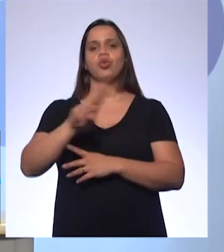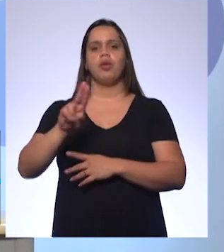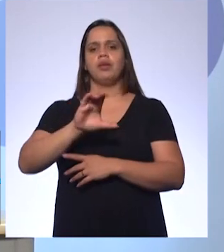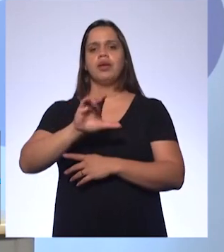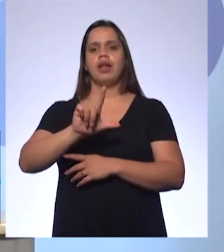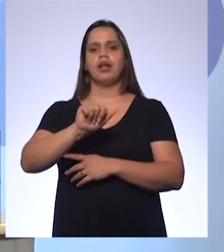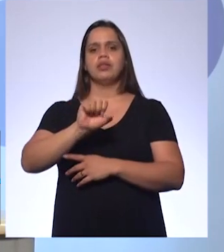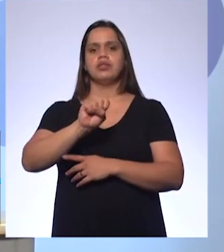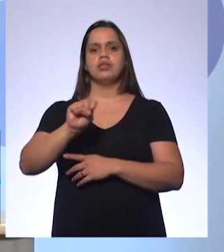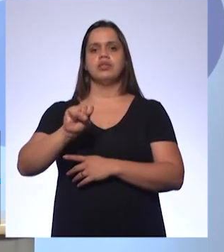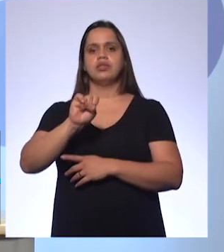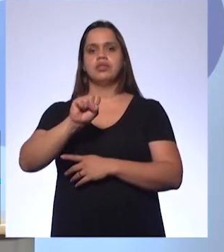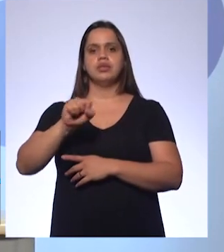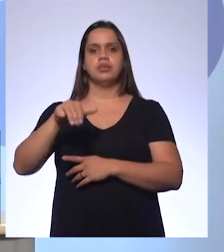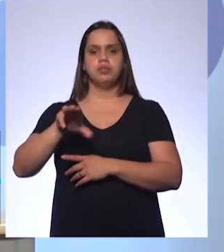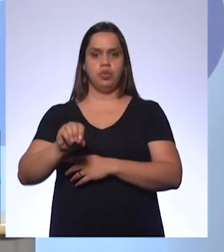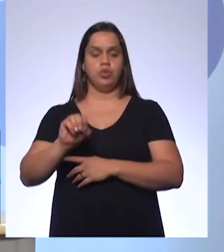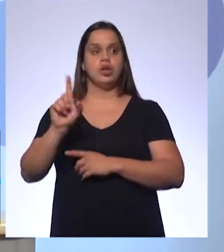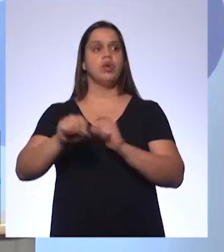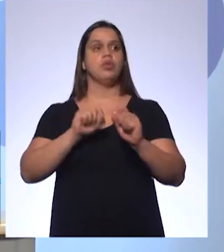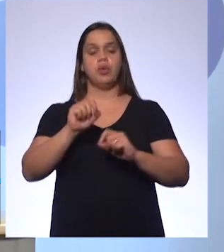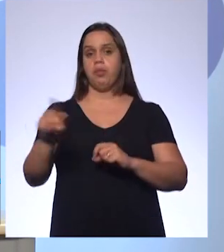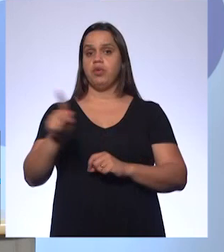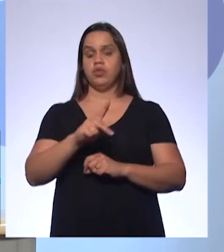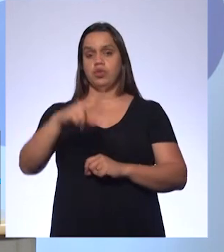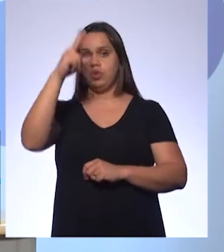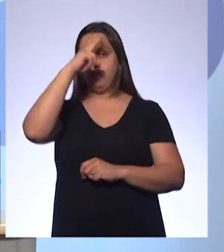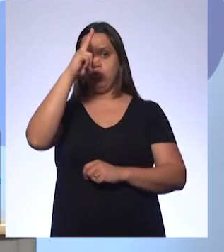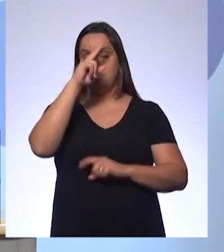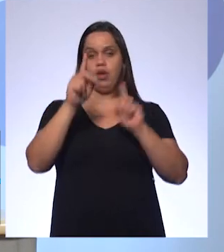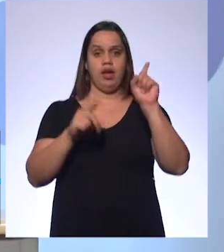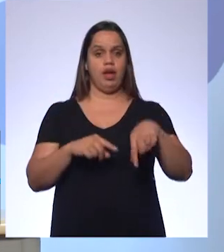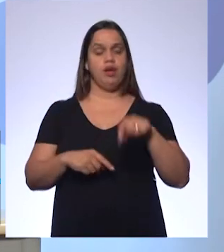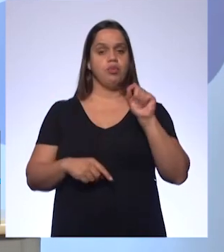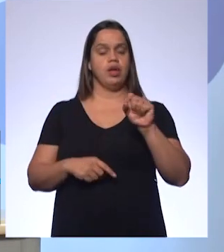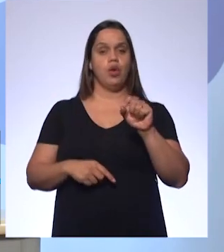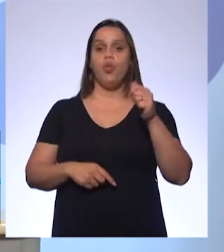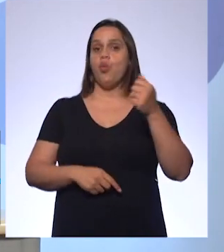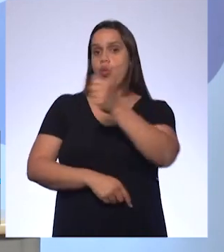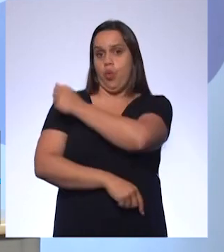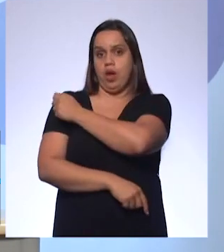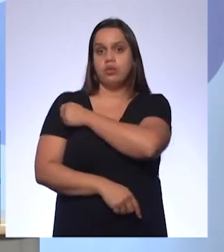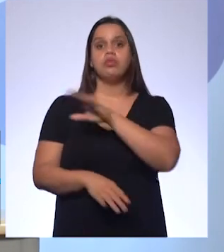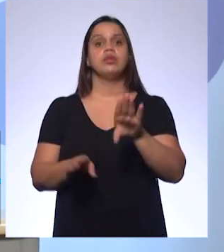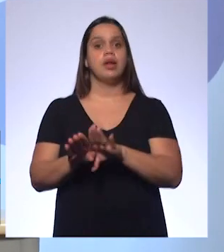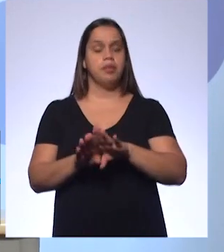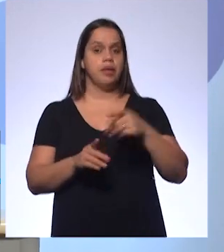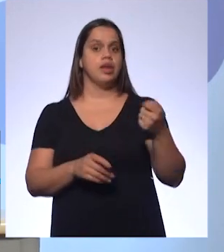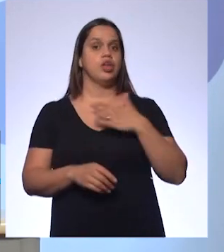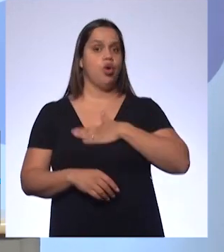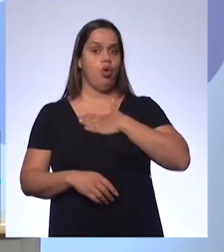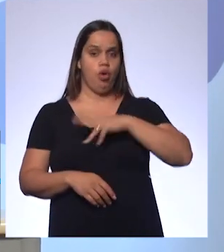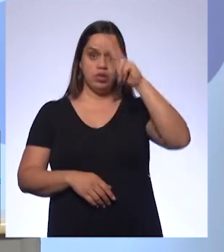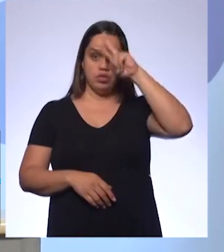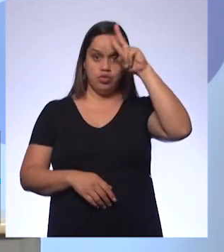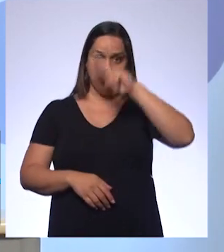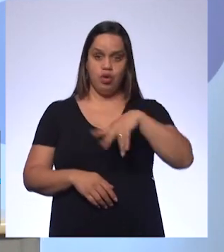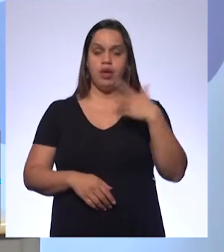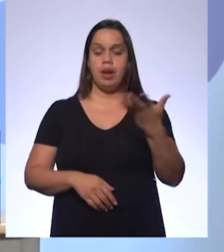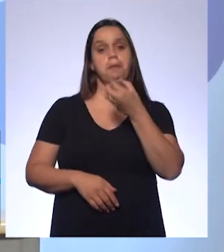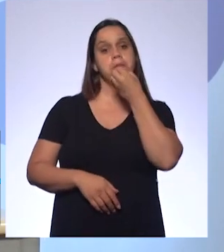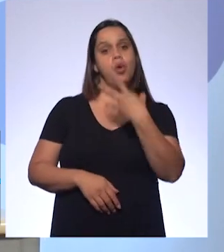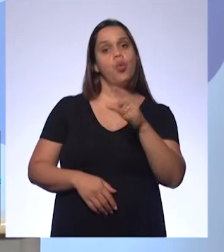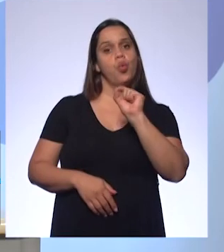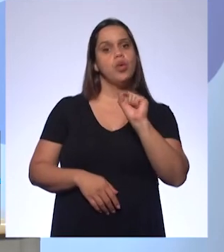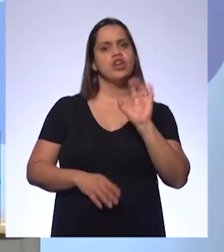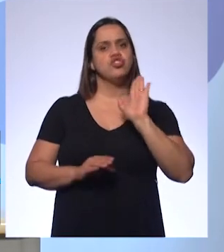Então, o professor de história, o aluno também que se interessa por história, é bom